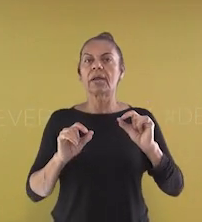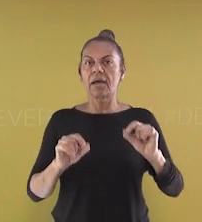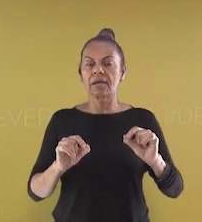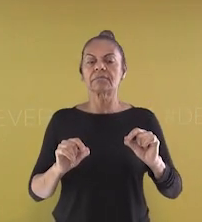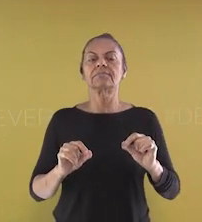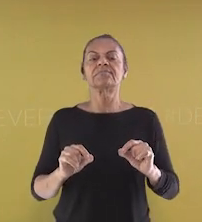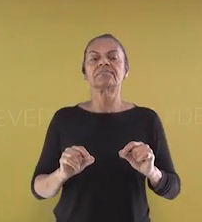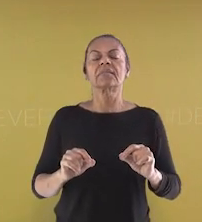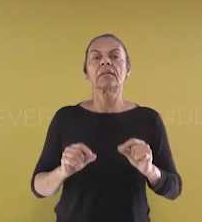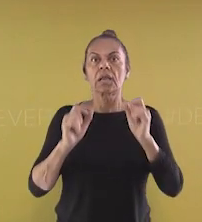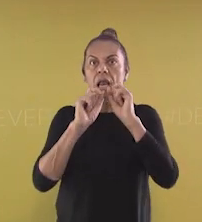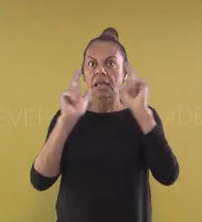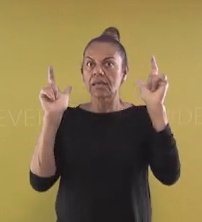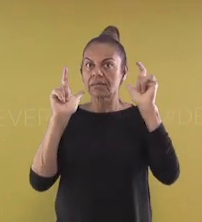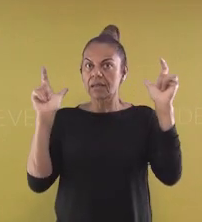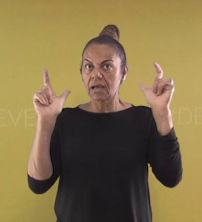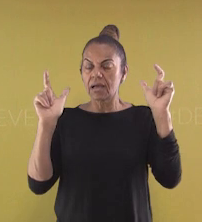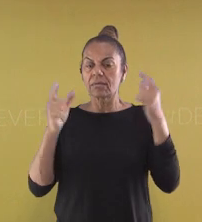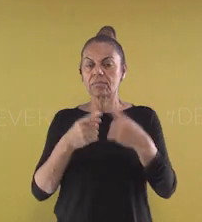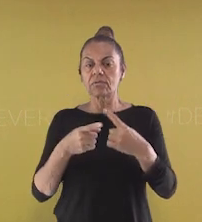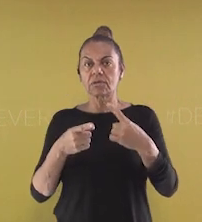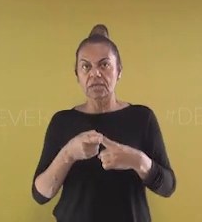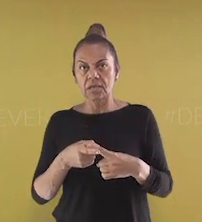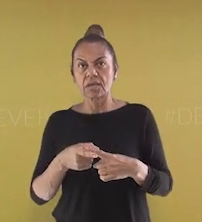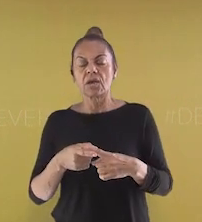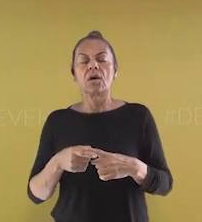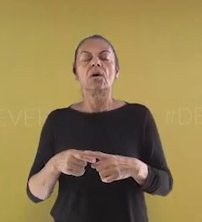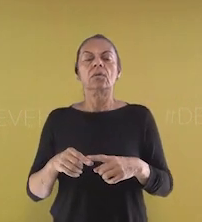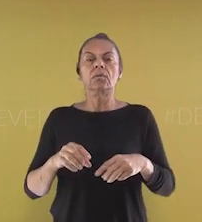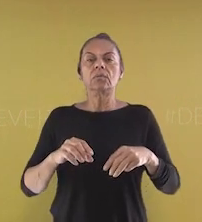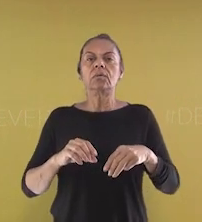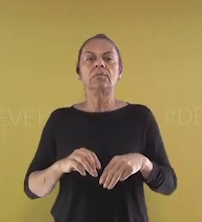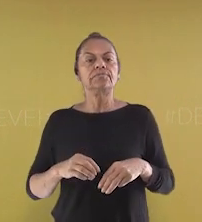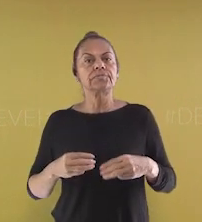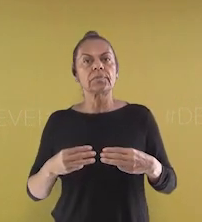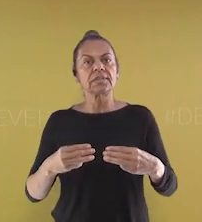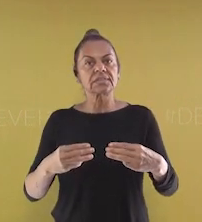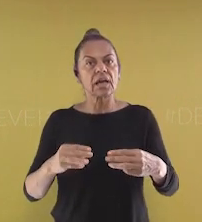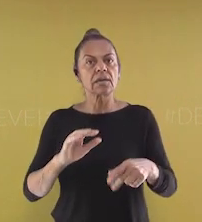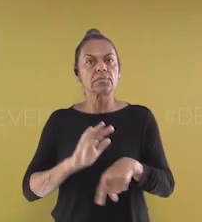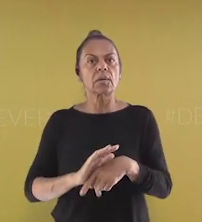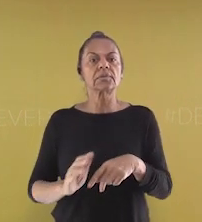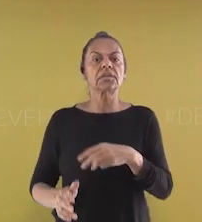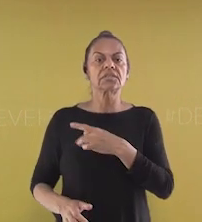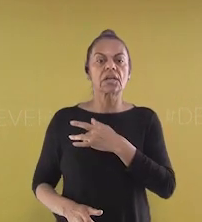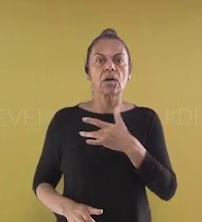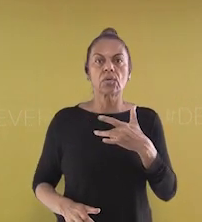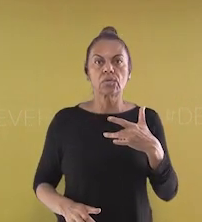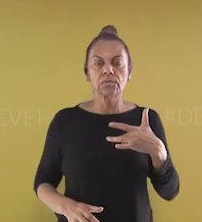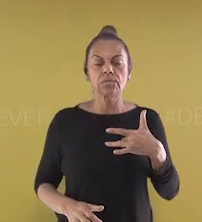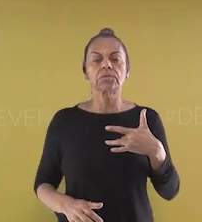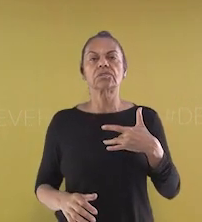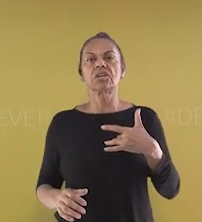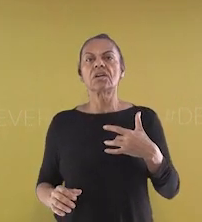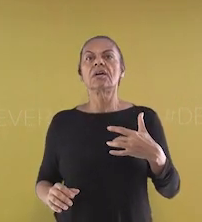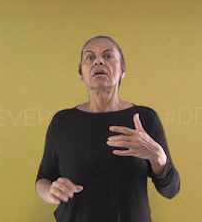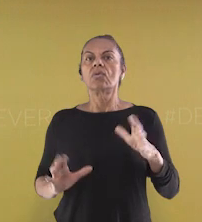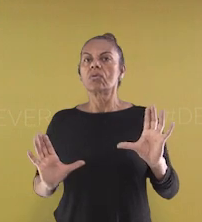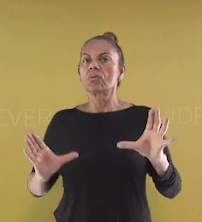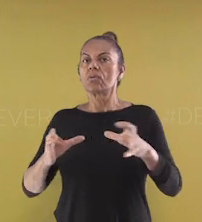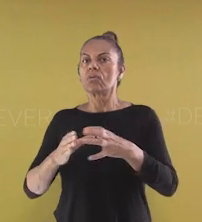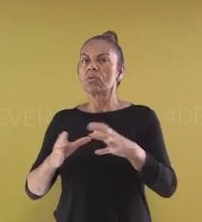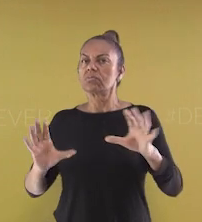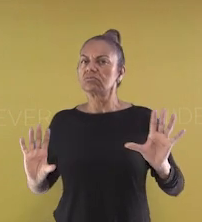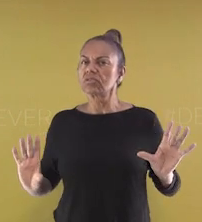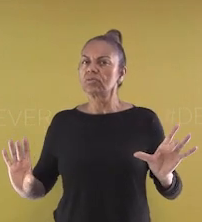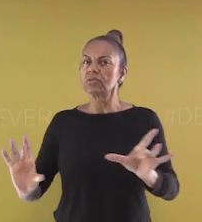Azul vem justamente para desmistificar a doença. O Ministério da Saúde, órgãos não